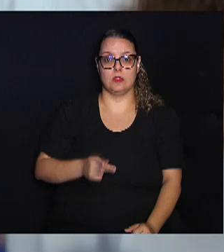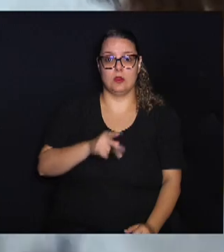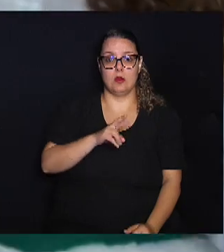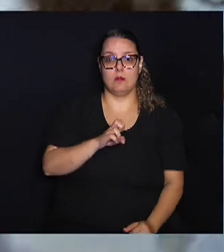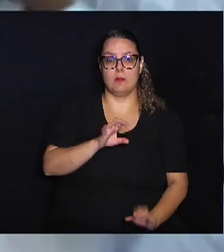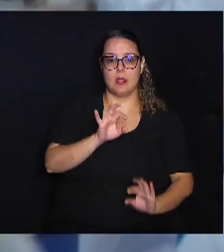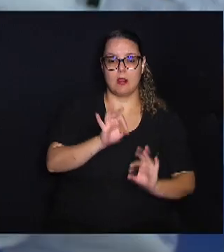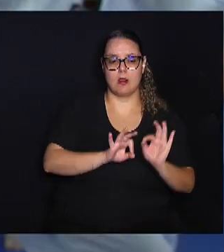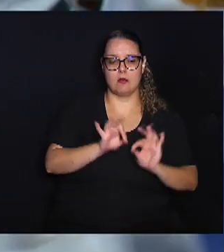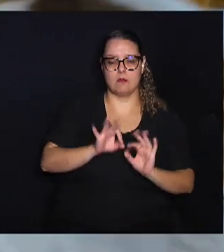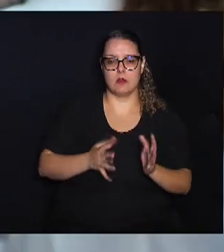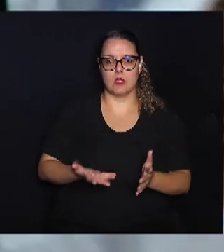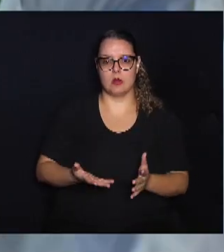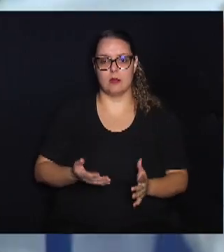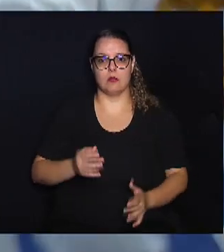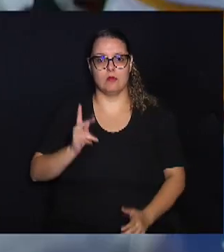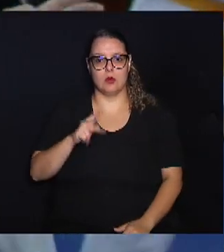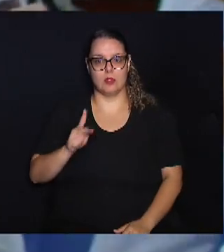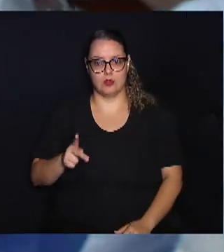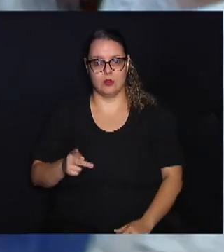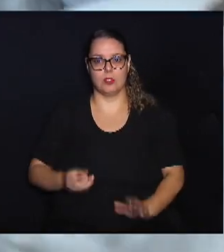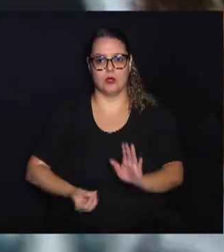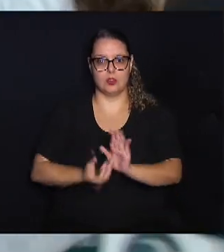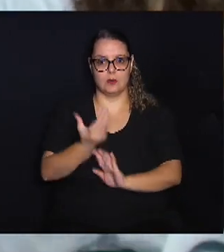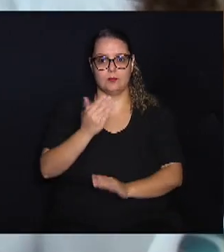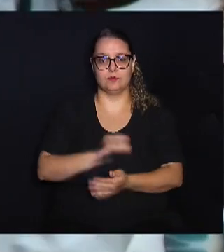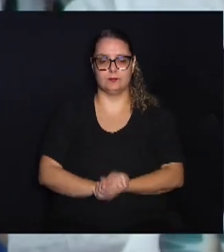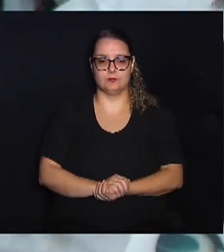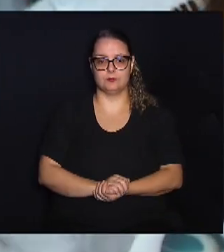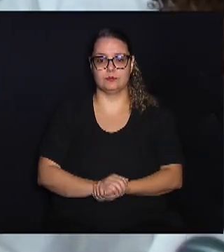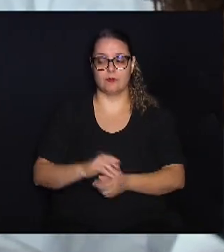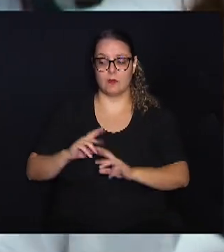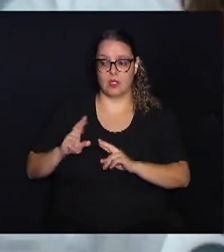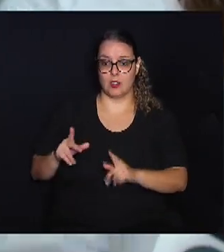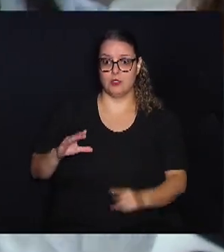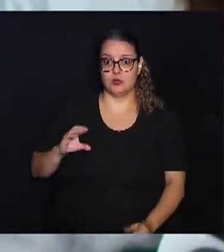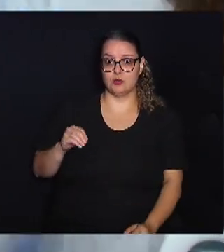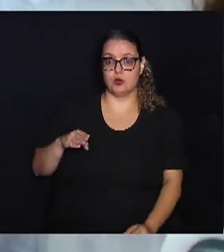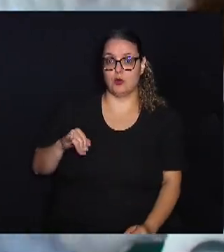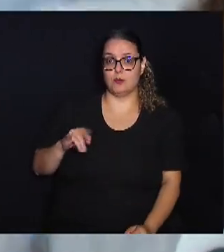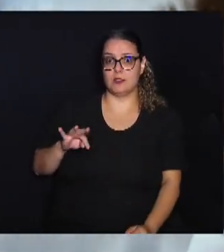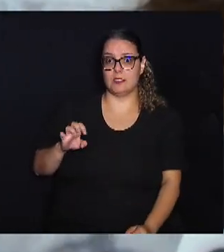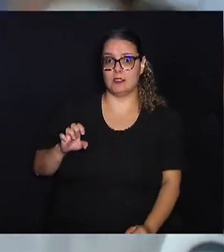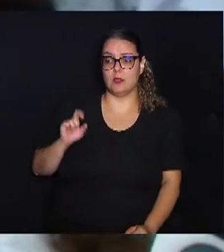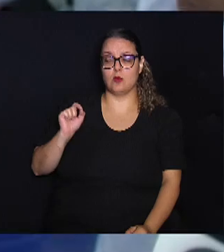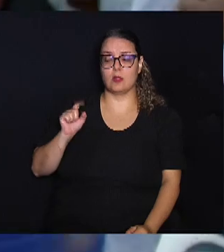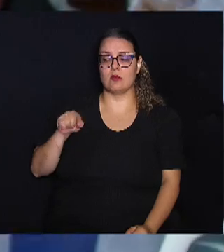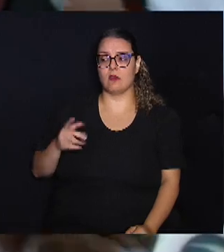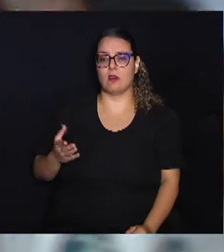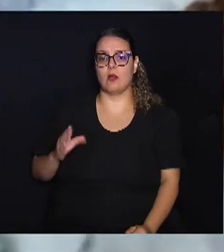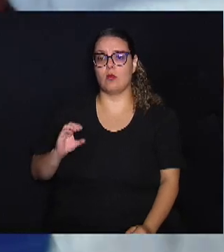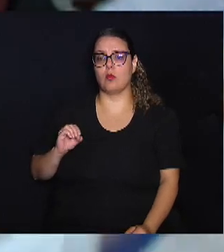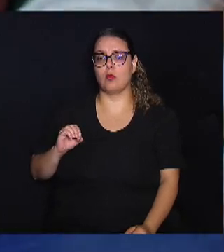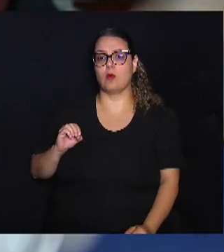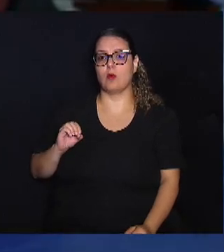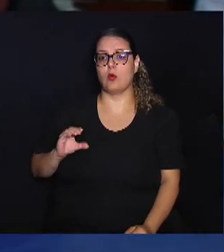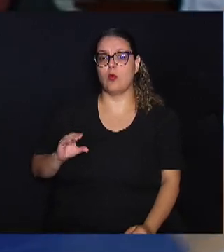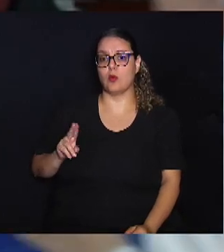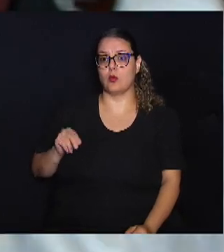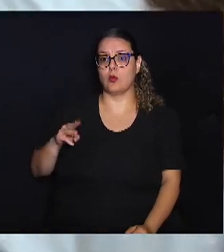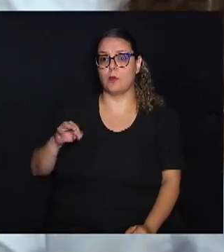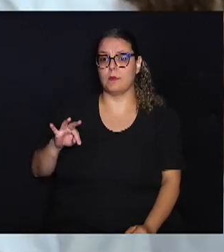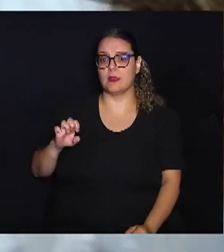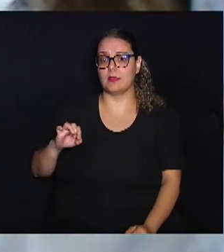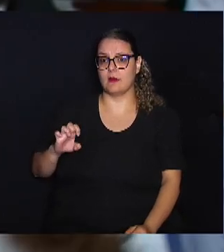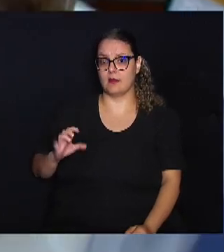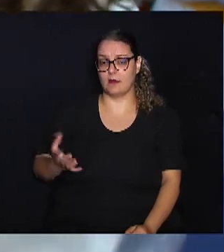pré-moldado pelo professor que o criou. Tá? Diferente do kumite, né? O que é o kumite para o pessoal que está em casa não sabe o que é? A